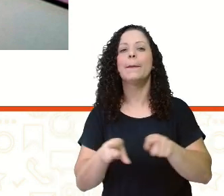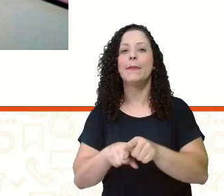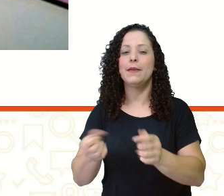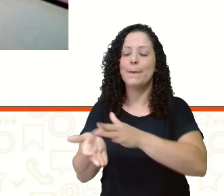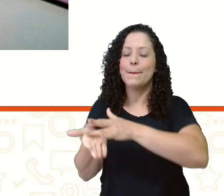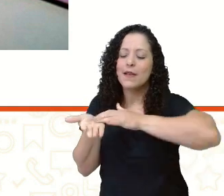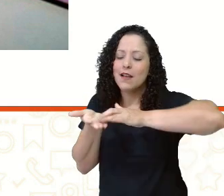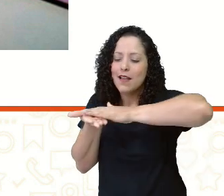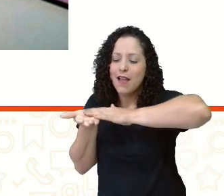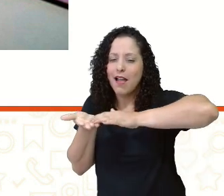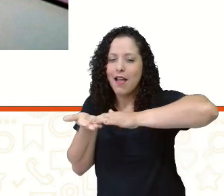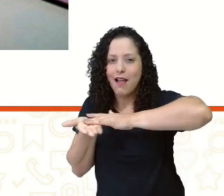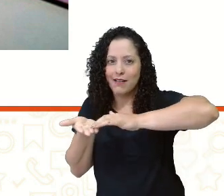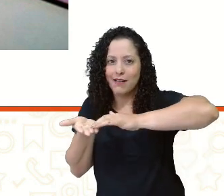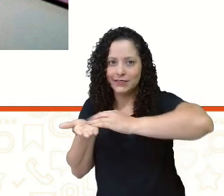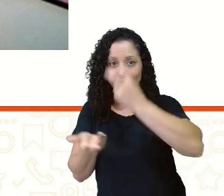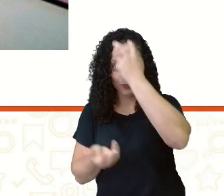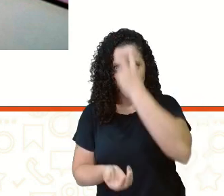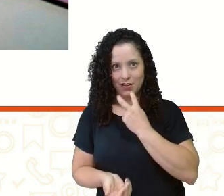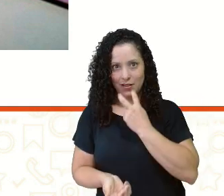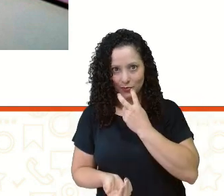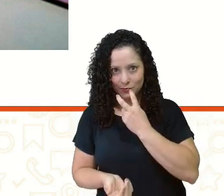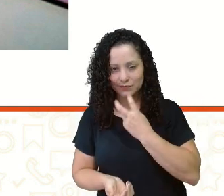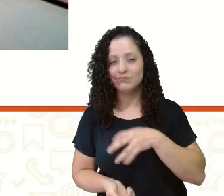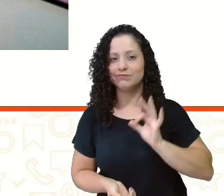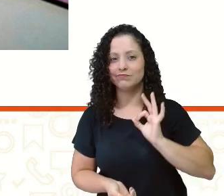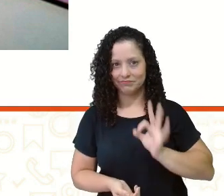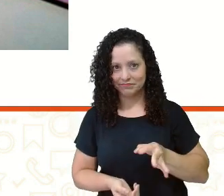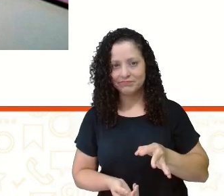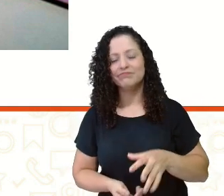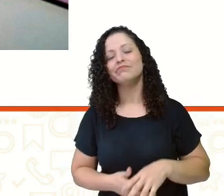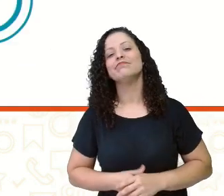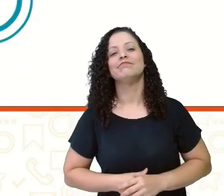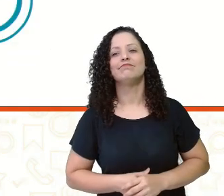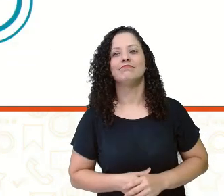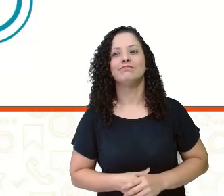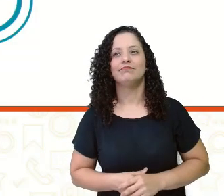para o estudante que não enxerga, o estudante cego.